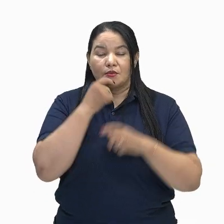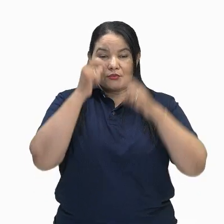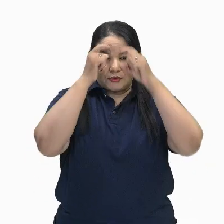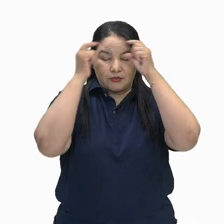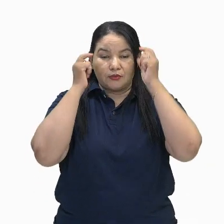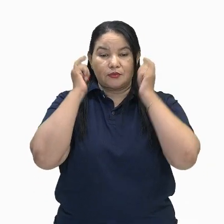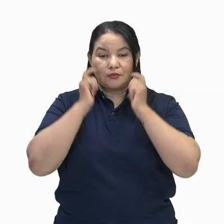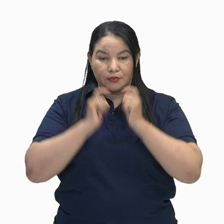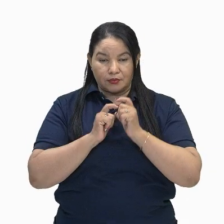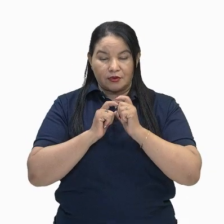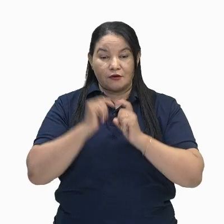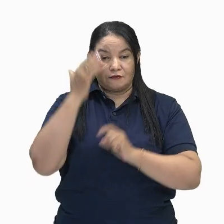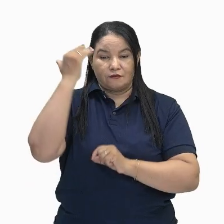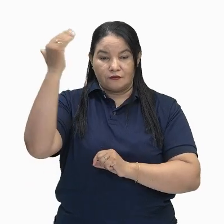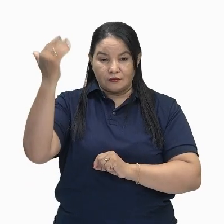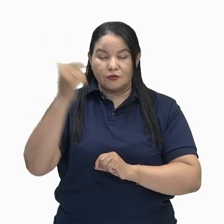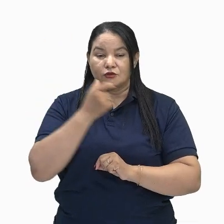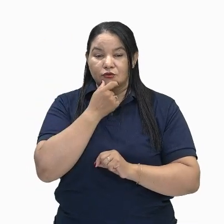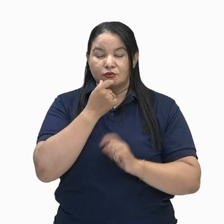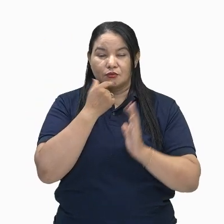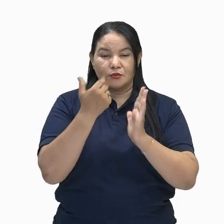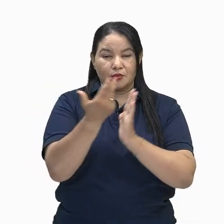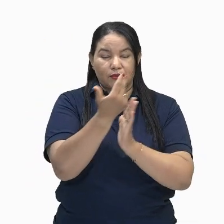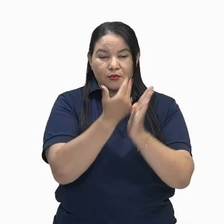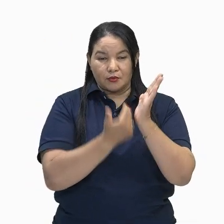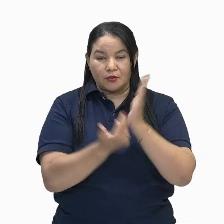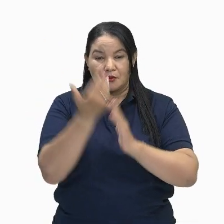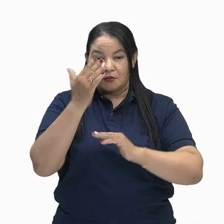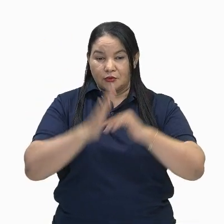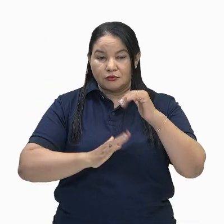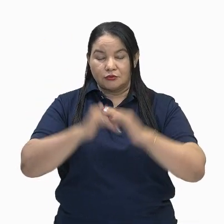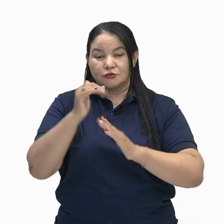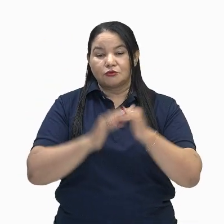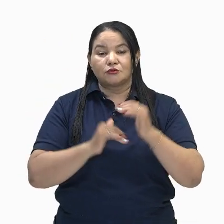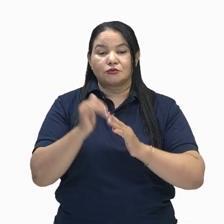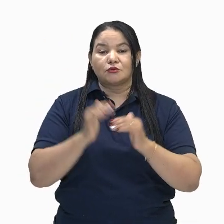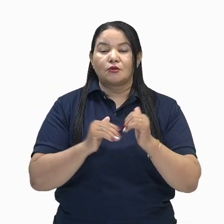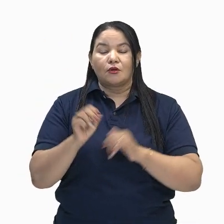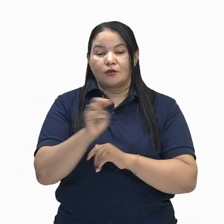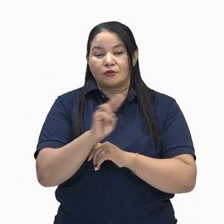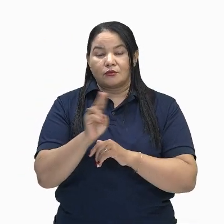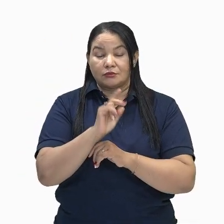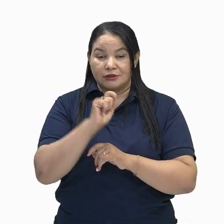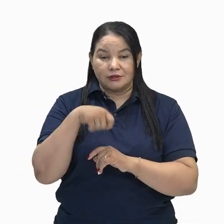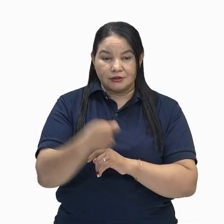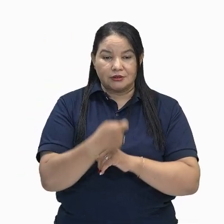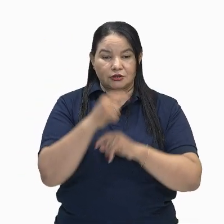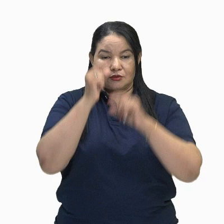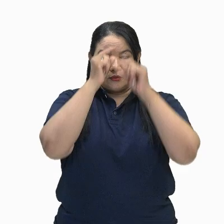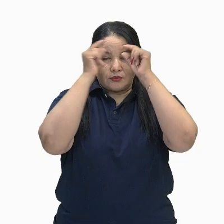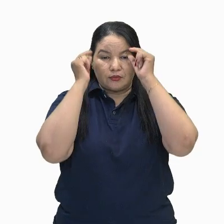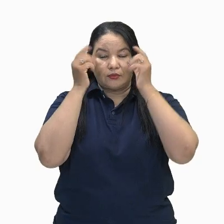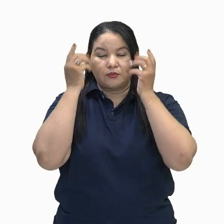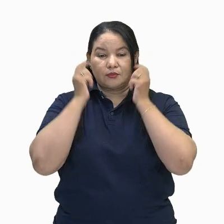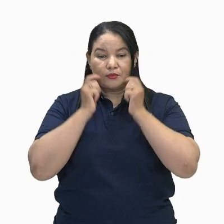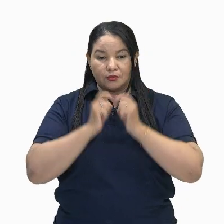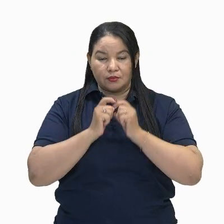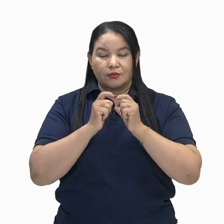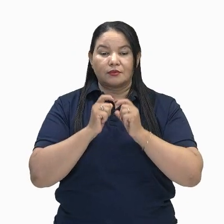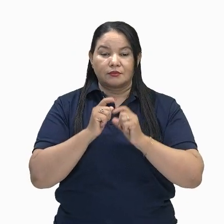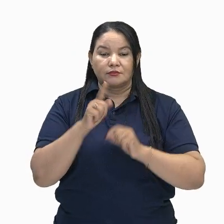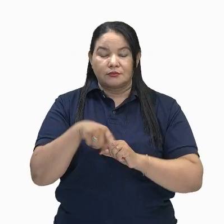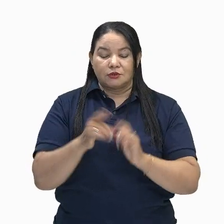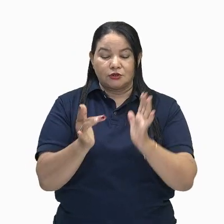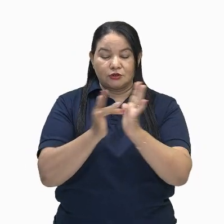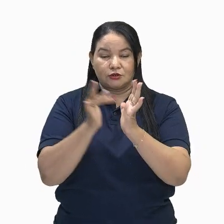famosa desse artista, né, conhecido como Leonardo da Vinci, que é a Santa Ceia. Né?